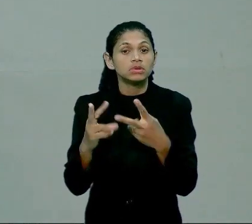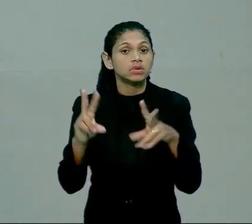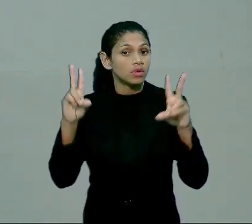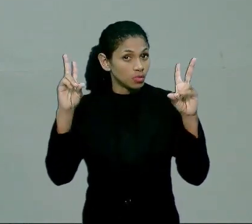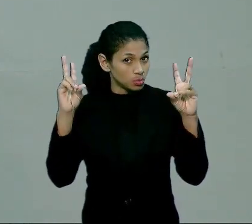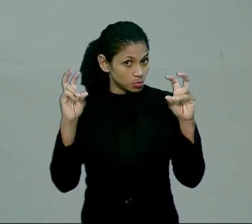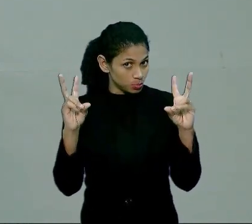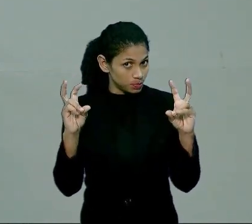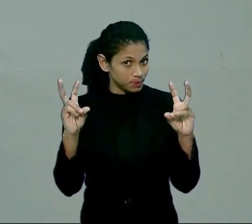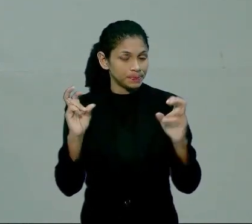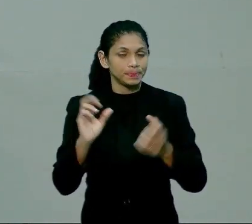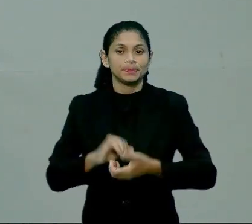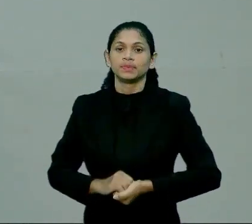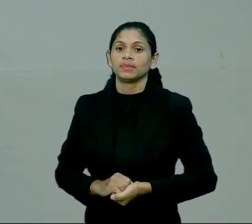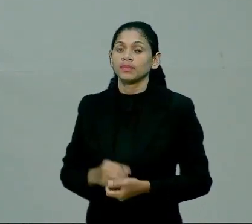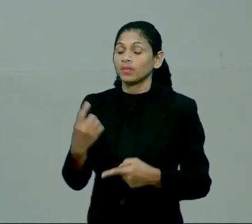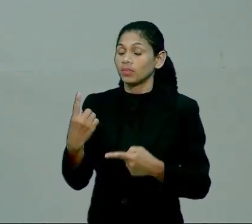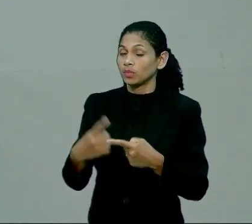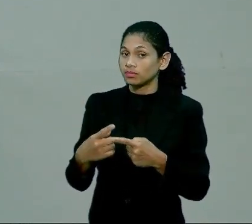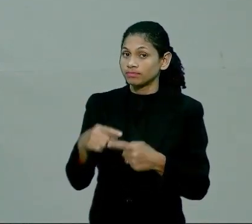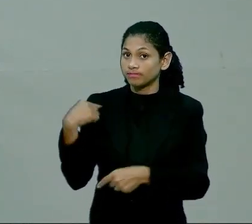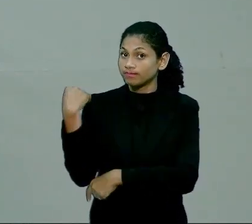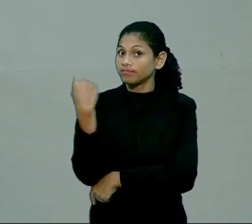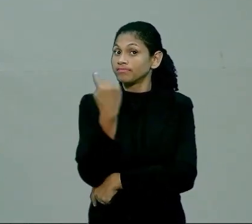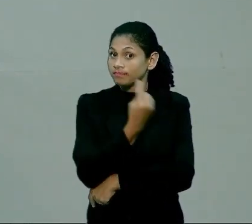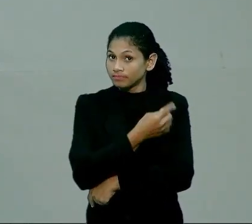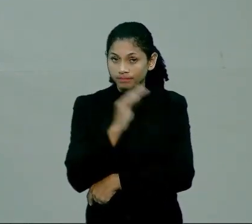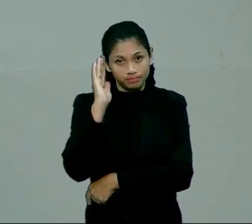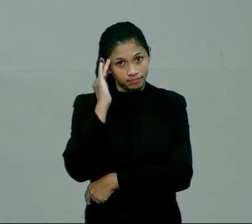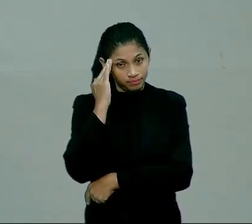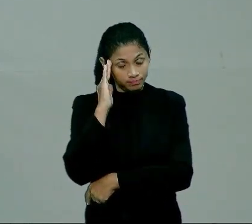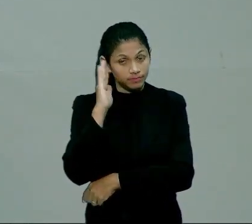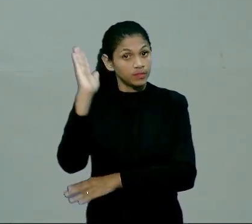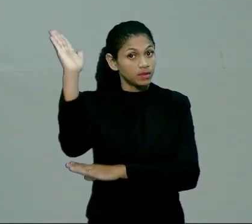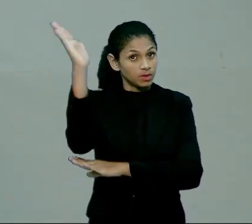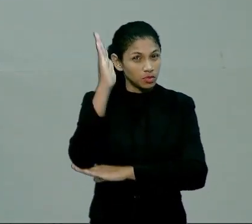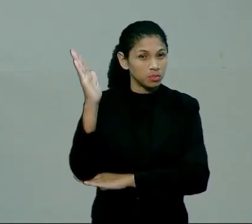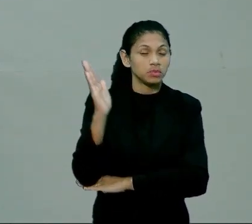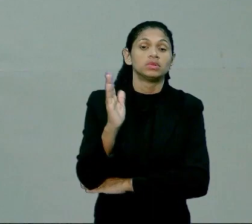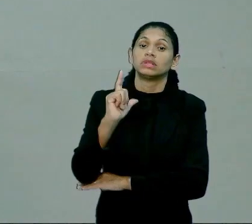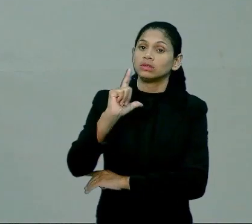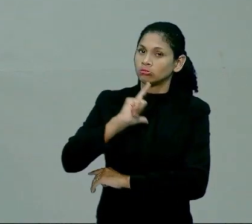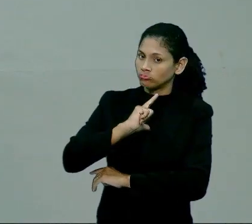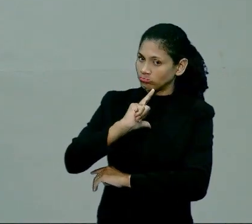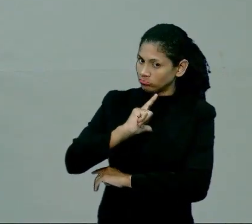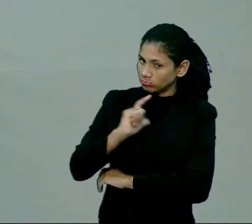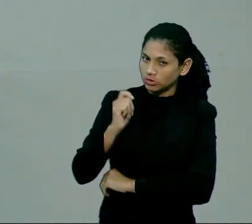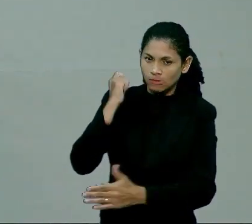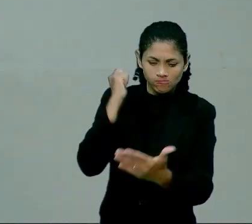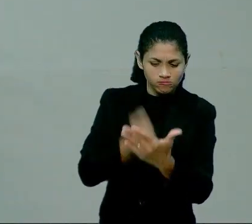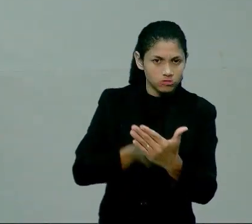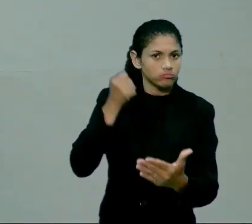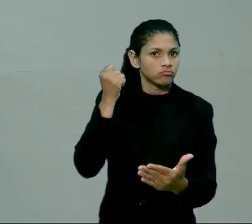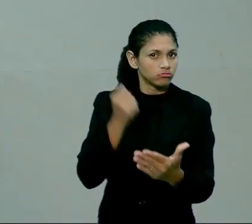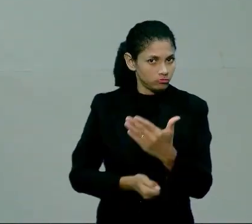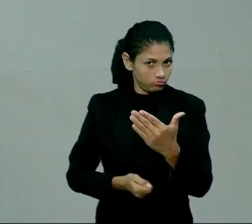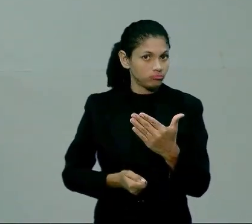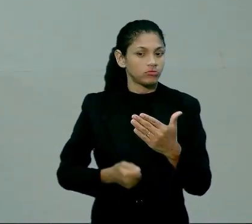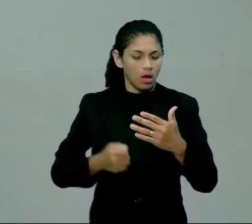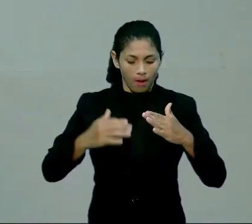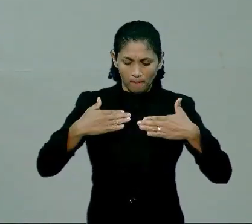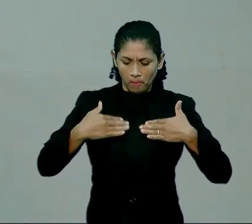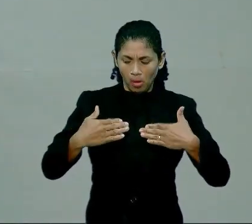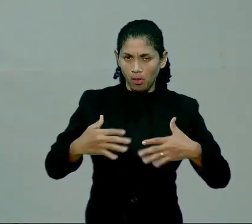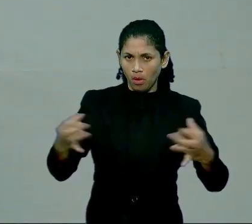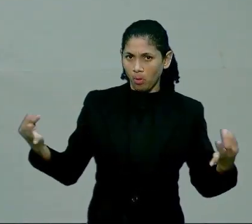gente entende que o Brasil ele é altamente plástico, tem essa pressão muito exacerbada. Então, vamos ver se com base nas alternativas a gente já